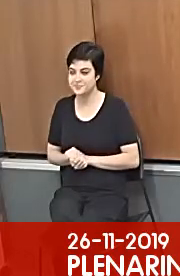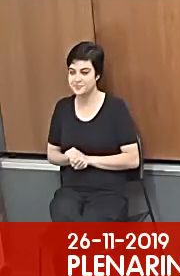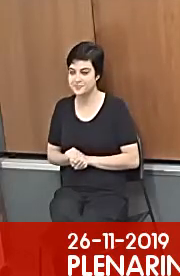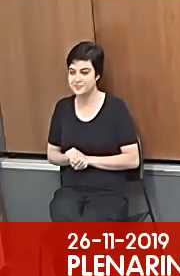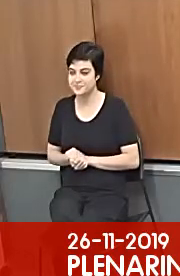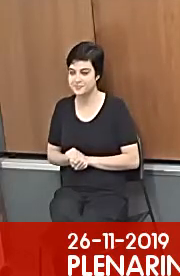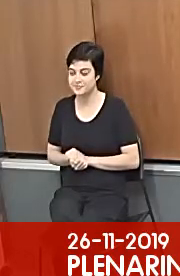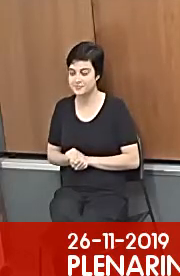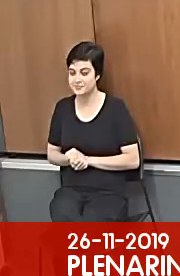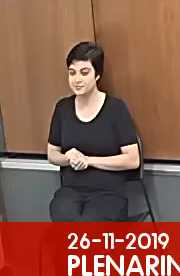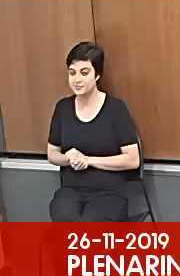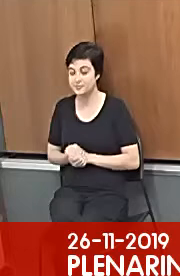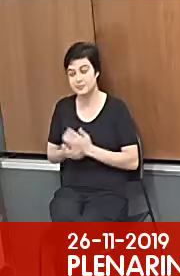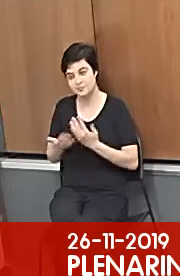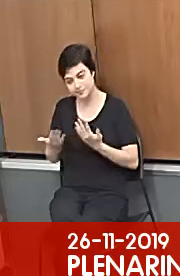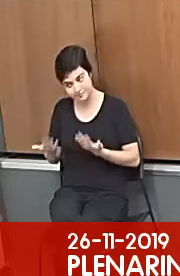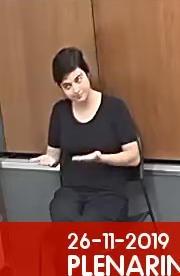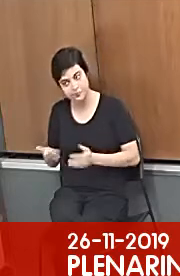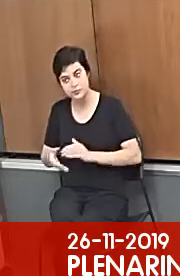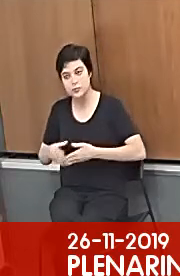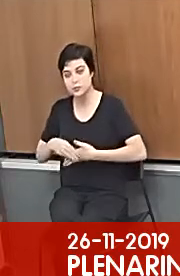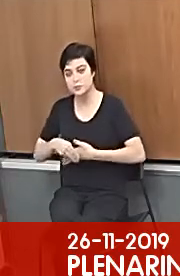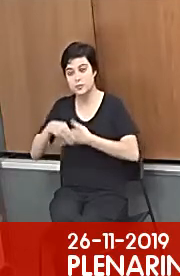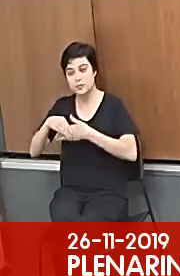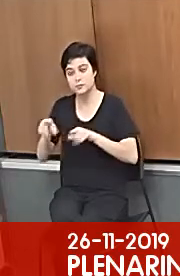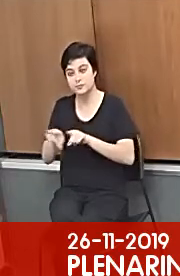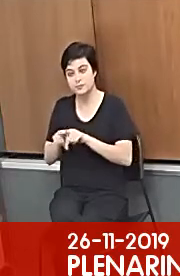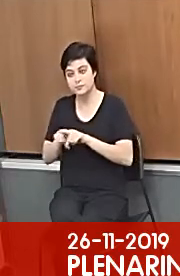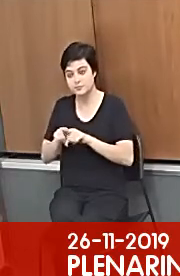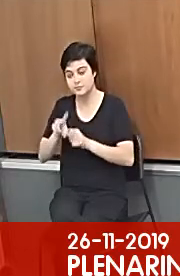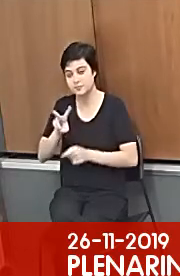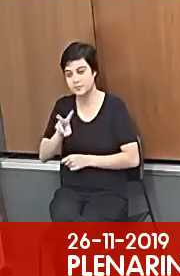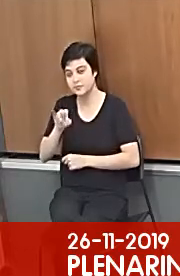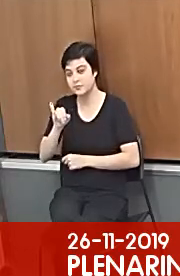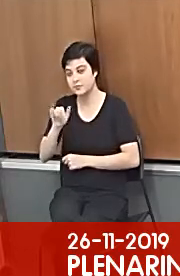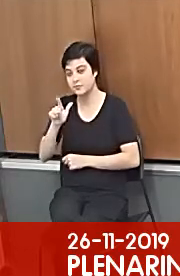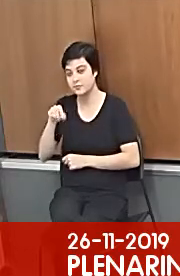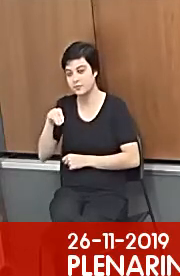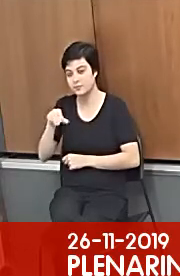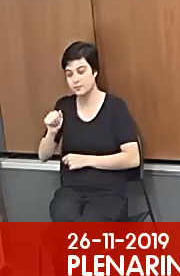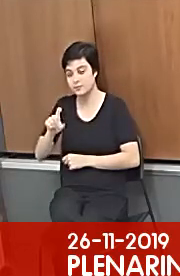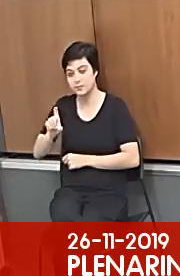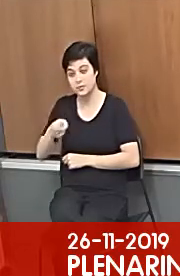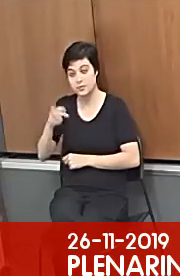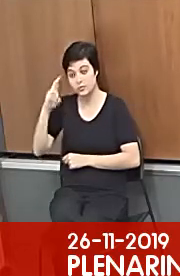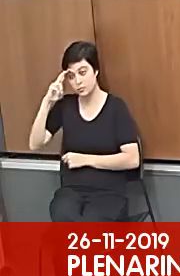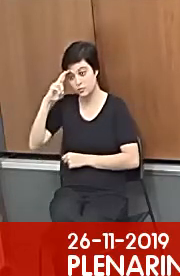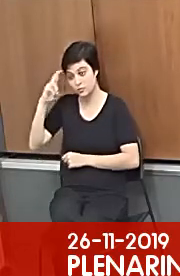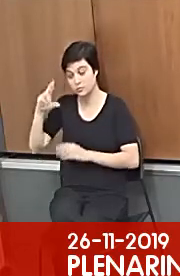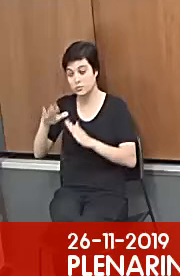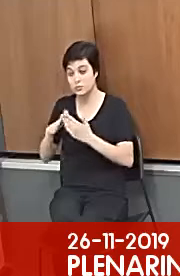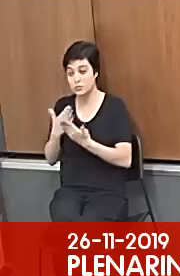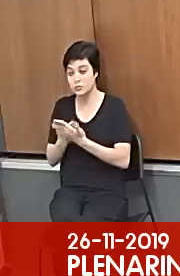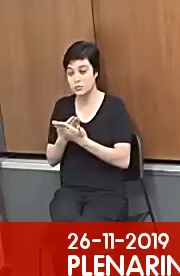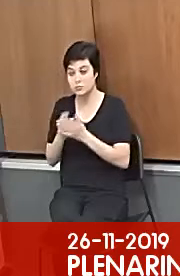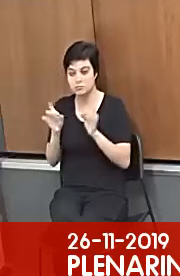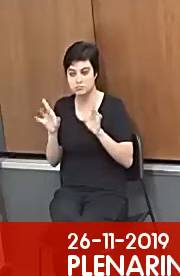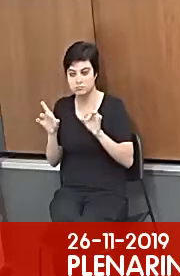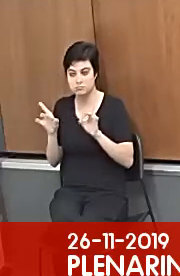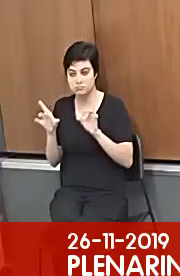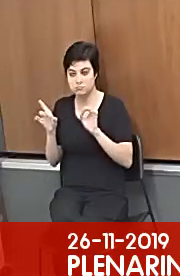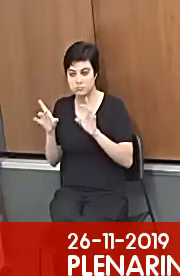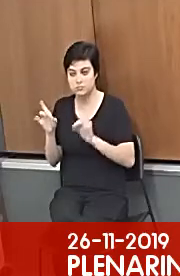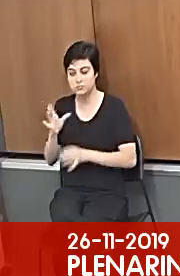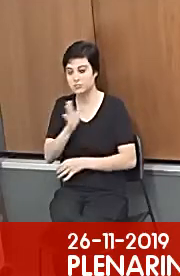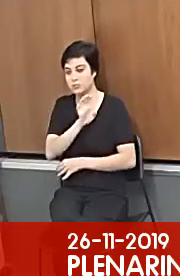1, 2, 3, 4, 5. Então, mas vamos lá, né? Vamos cumprimentar a nossa querida dona Vilma, ex-diretora das Escolas Especiais do Estado